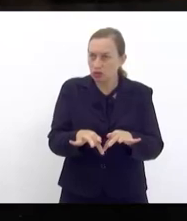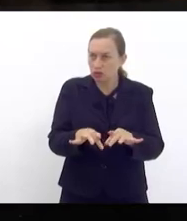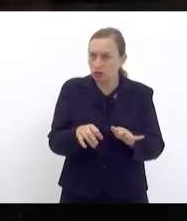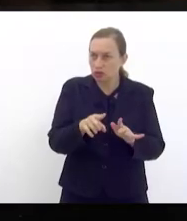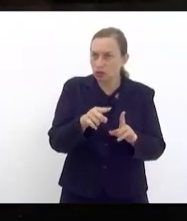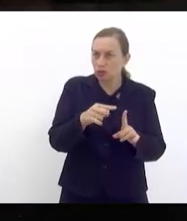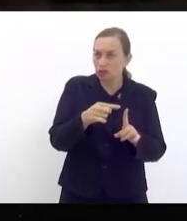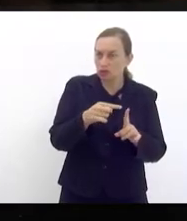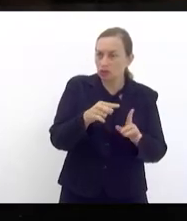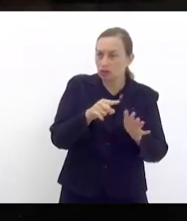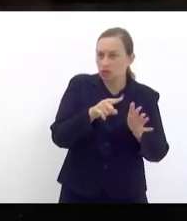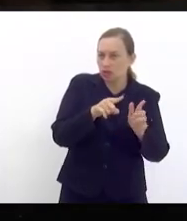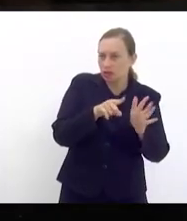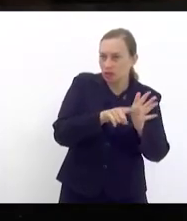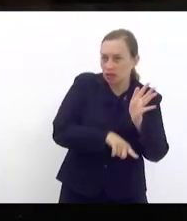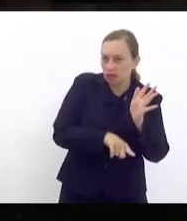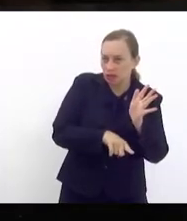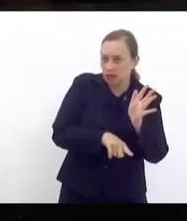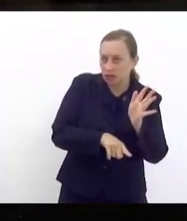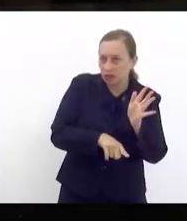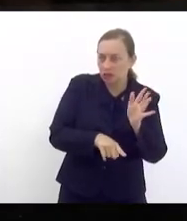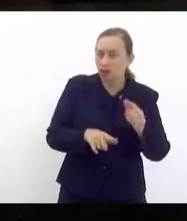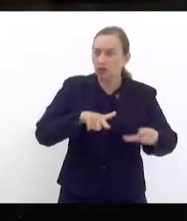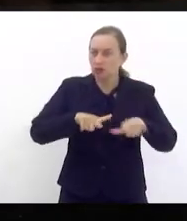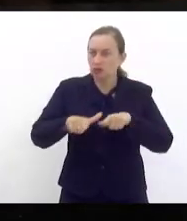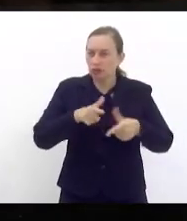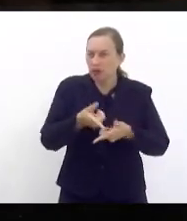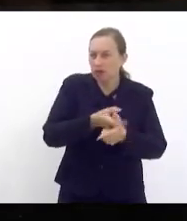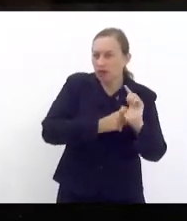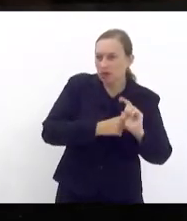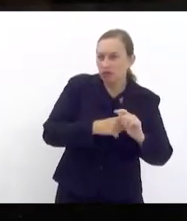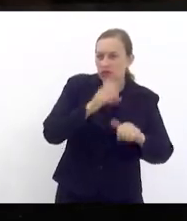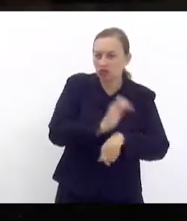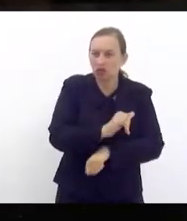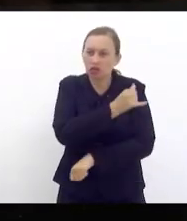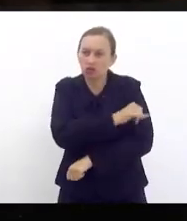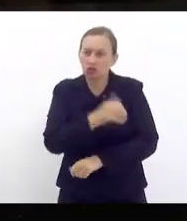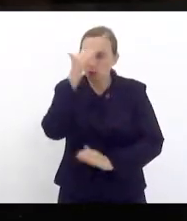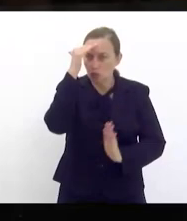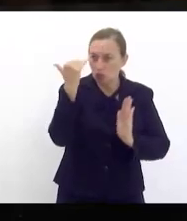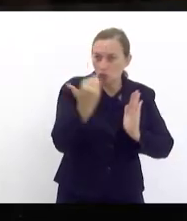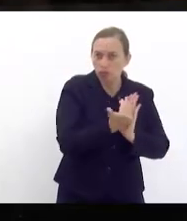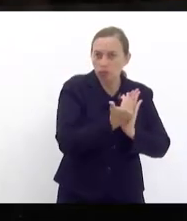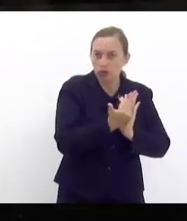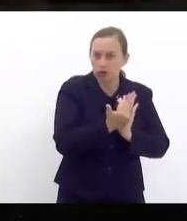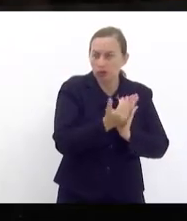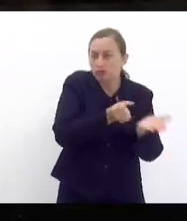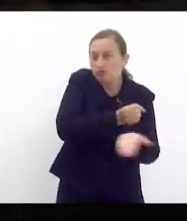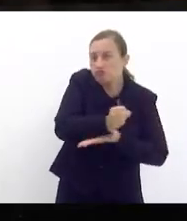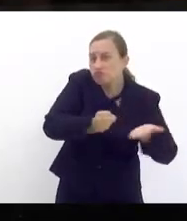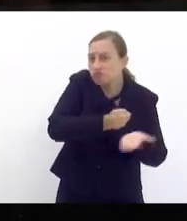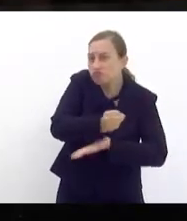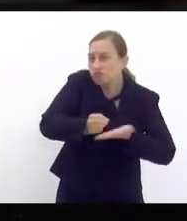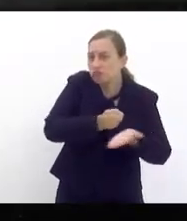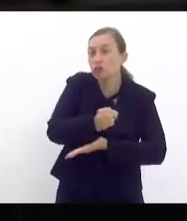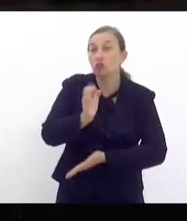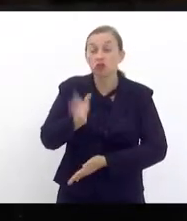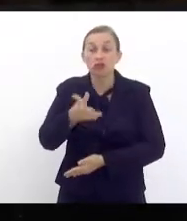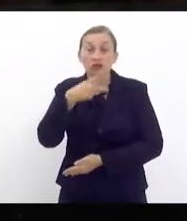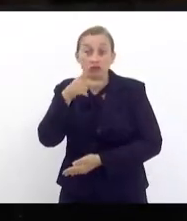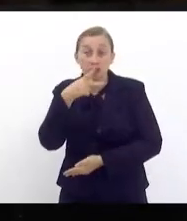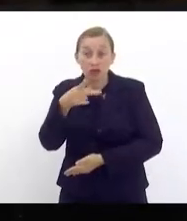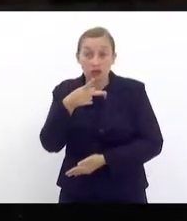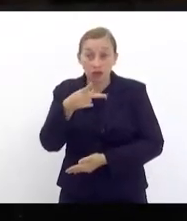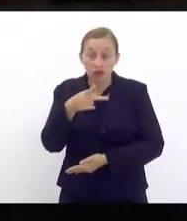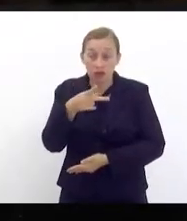justamente porque o serviço da dívida que o Estado do Rio de Janeiro tem de cumprir está baseado, como eu disse, na